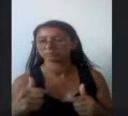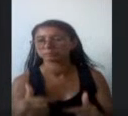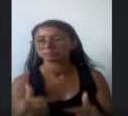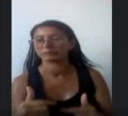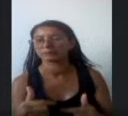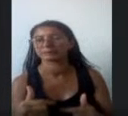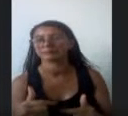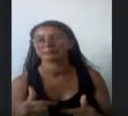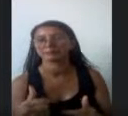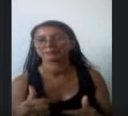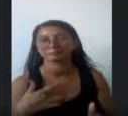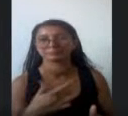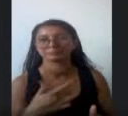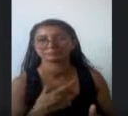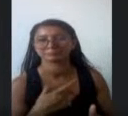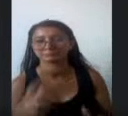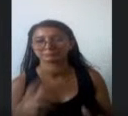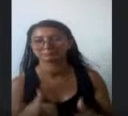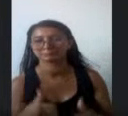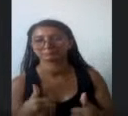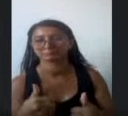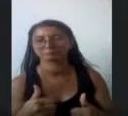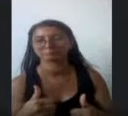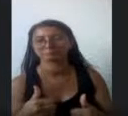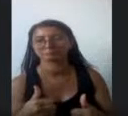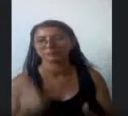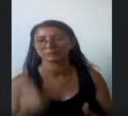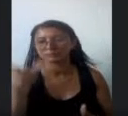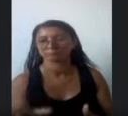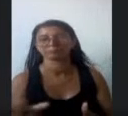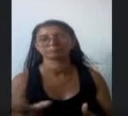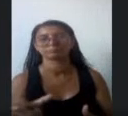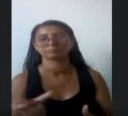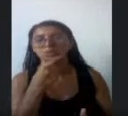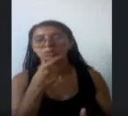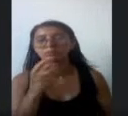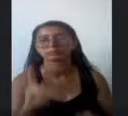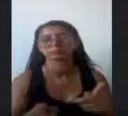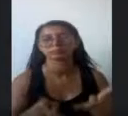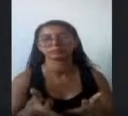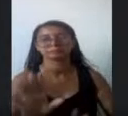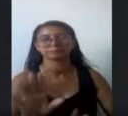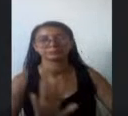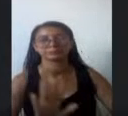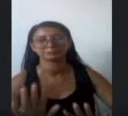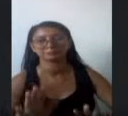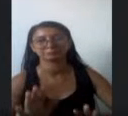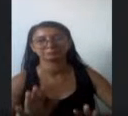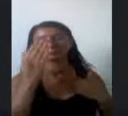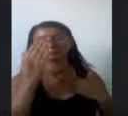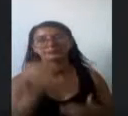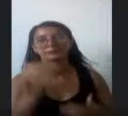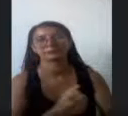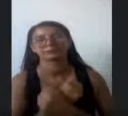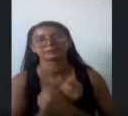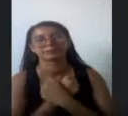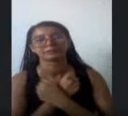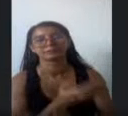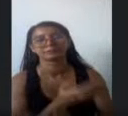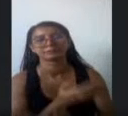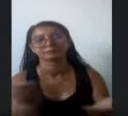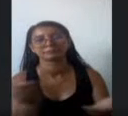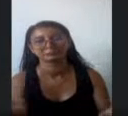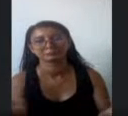precise despertar essa questão da atitude dos homens, né? A questão do cuidado. Então, muito obrigado, um abraço a todos, viu?